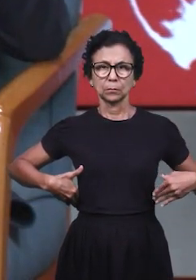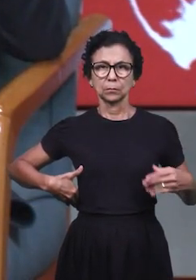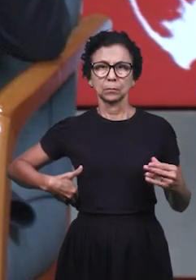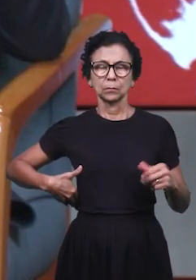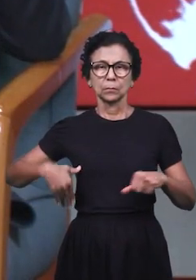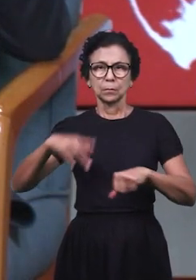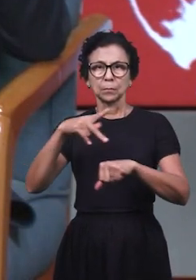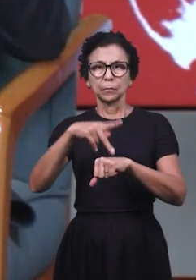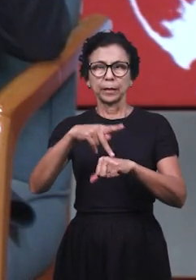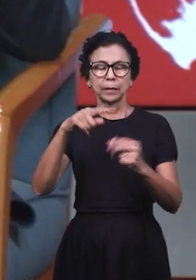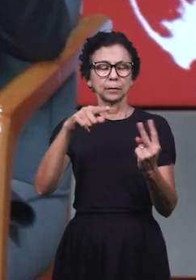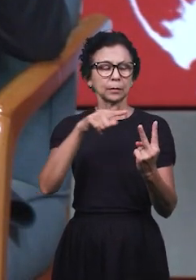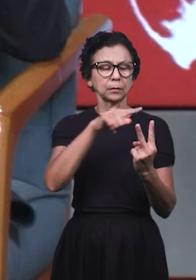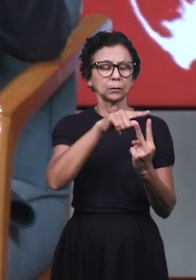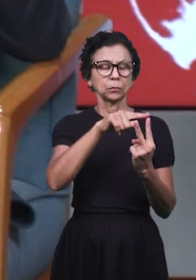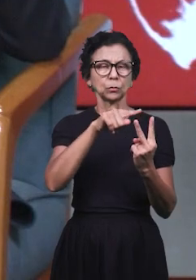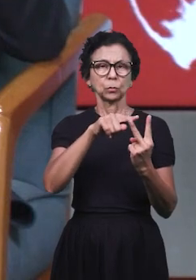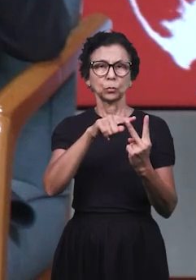Tumim,